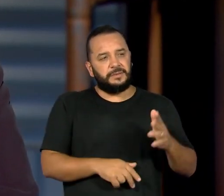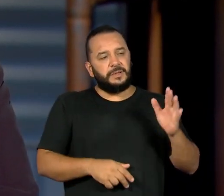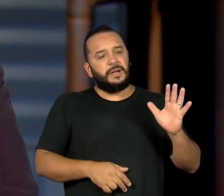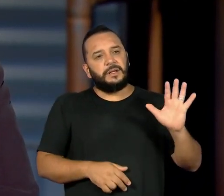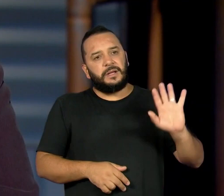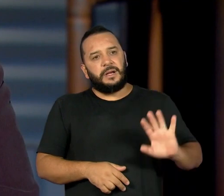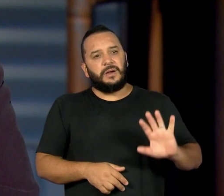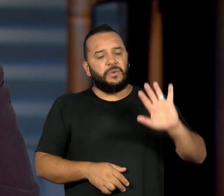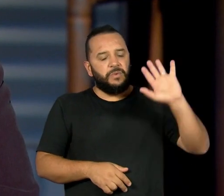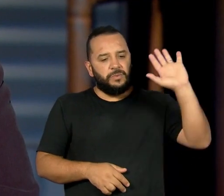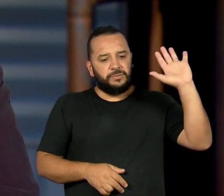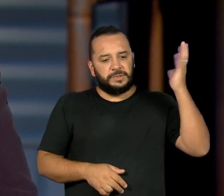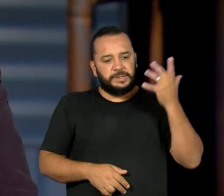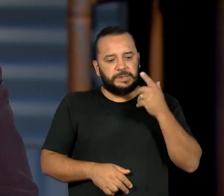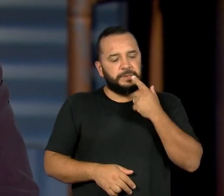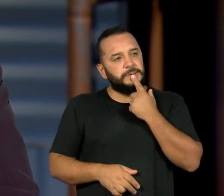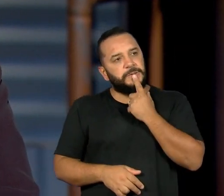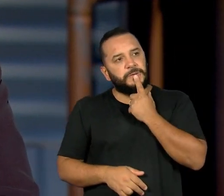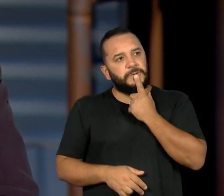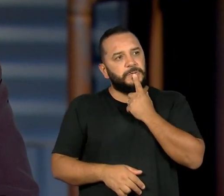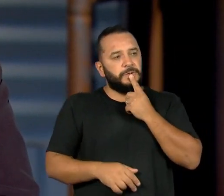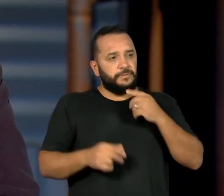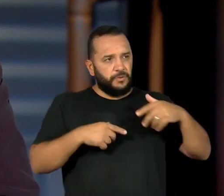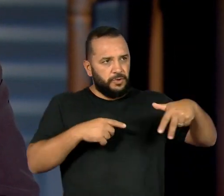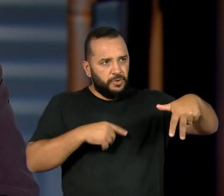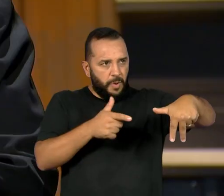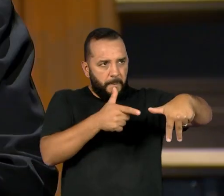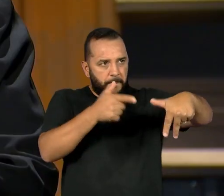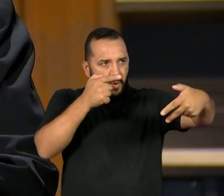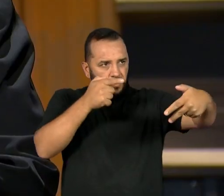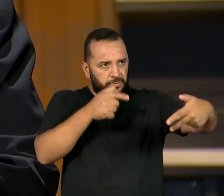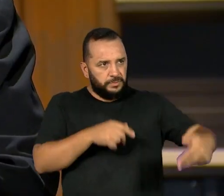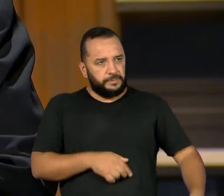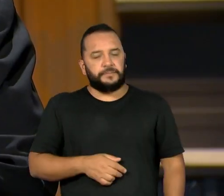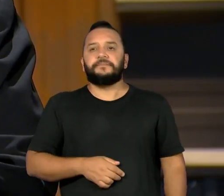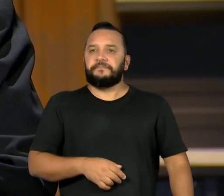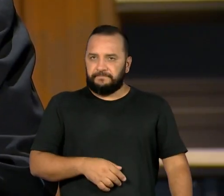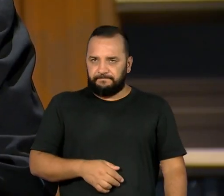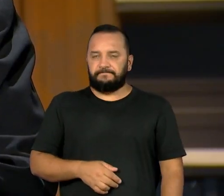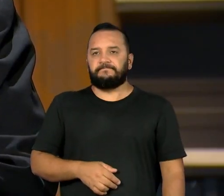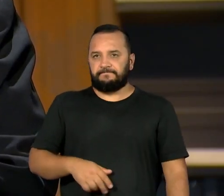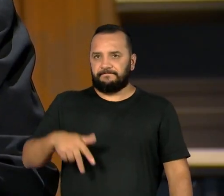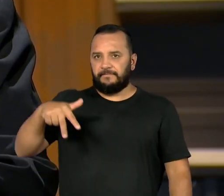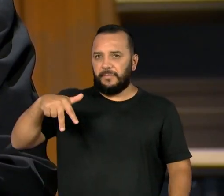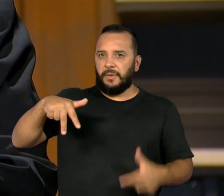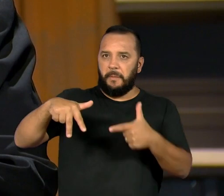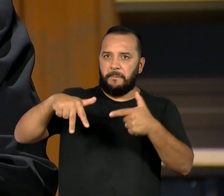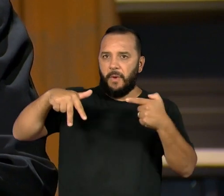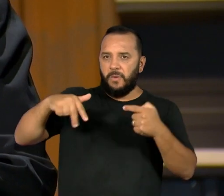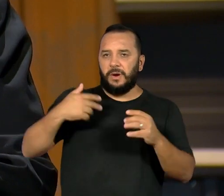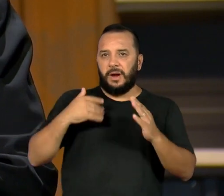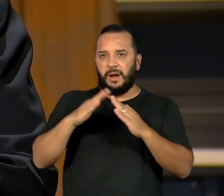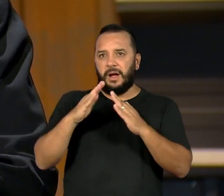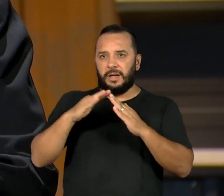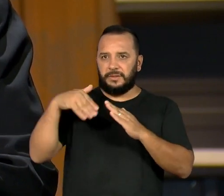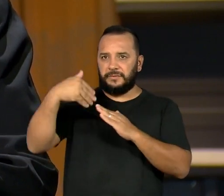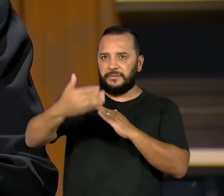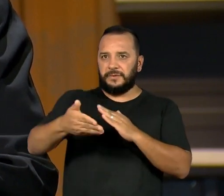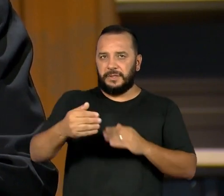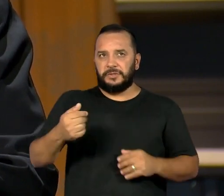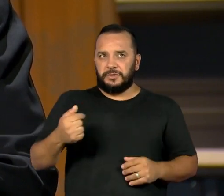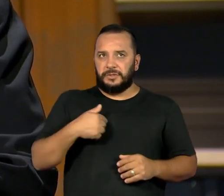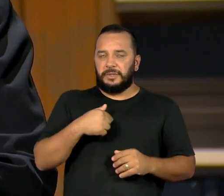aconteceu um tiro, né? Foi isso? Foi um tiro na frente da minha casa. Eu estava com meu